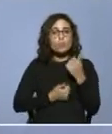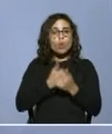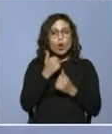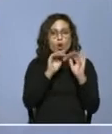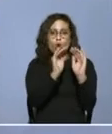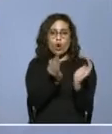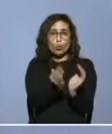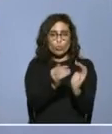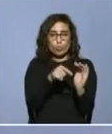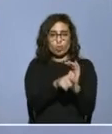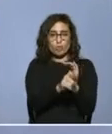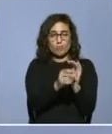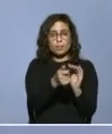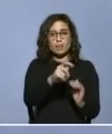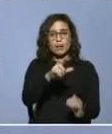Belém.